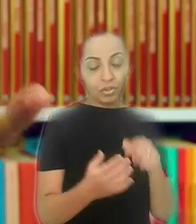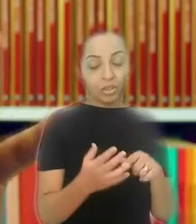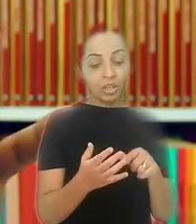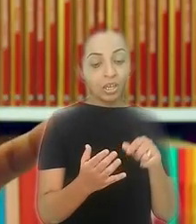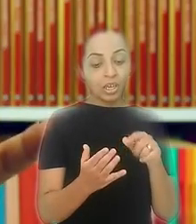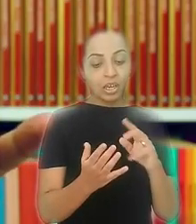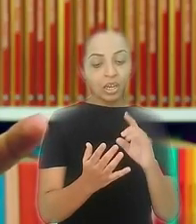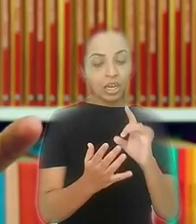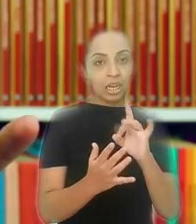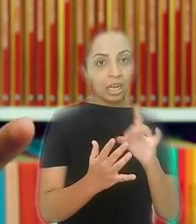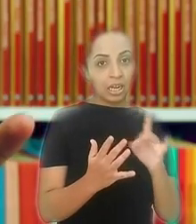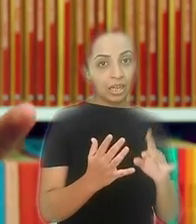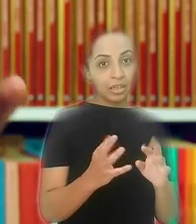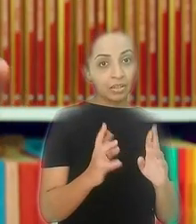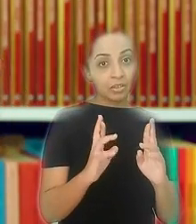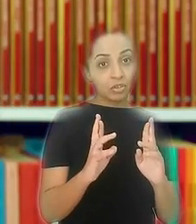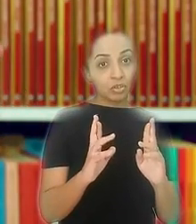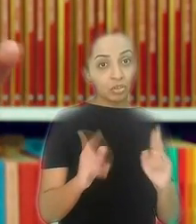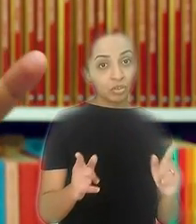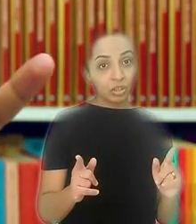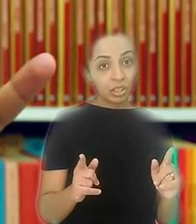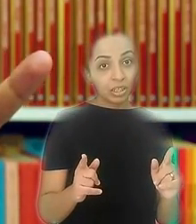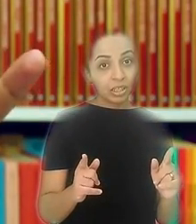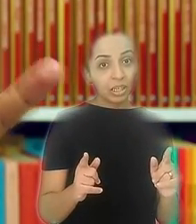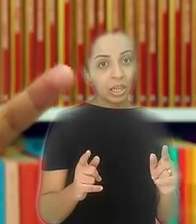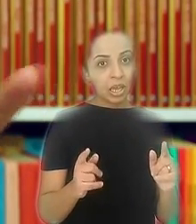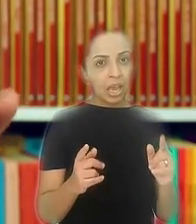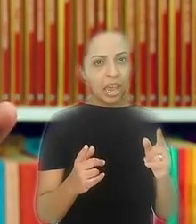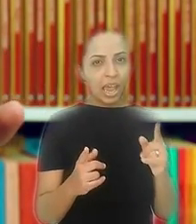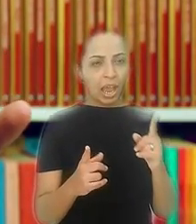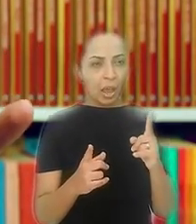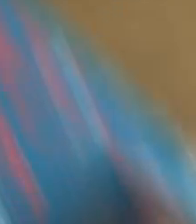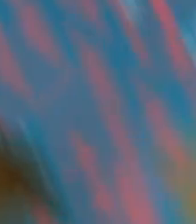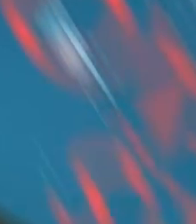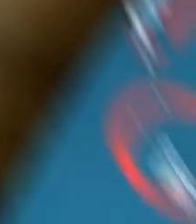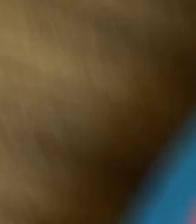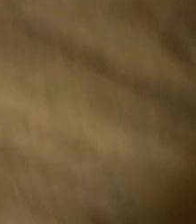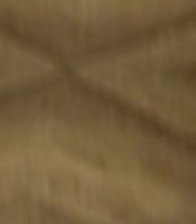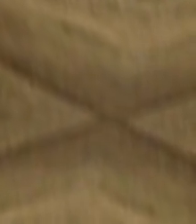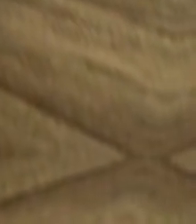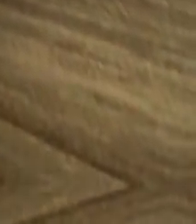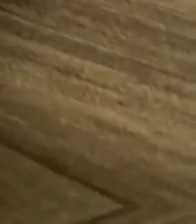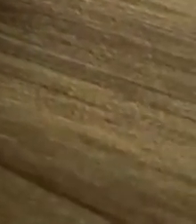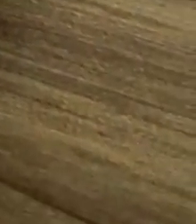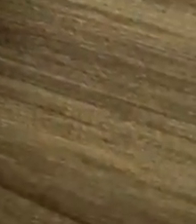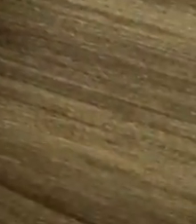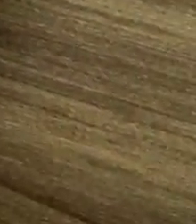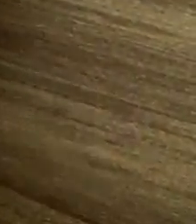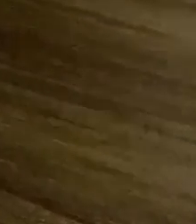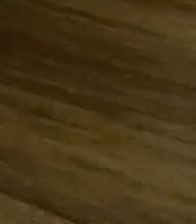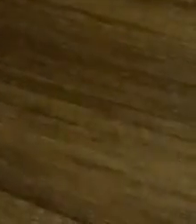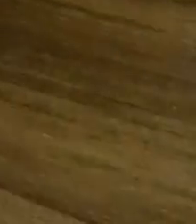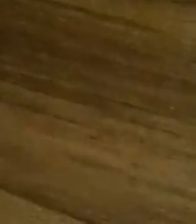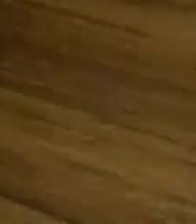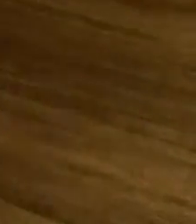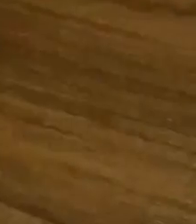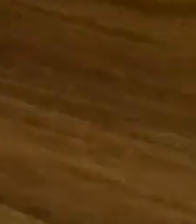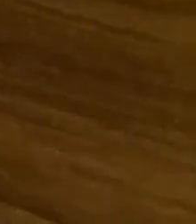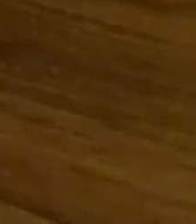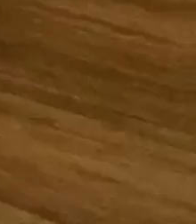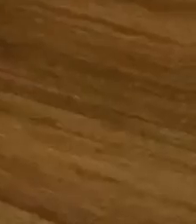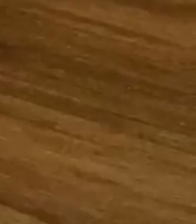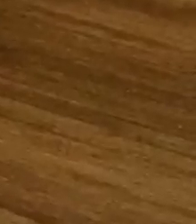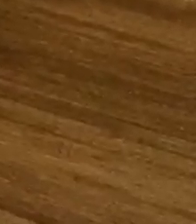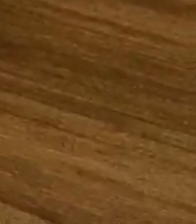um tanto estranho deles meio cheio de parasitas e que a gente vai tendo grandes metáforas